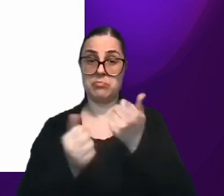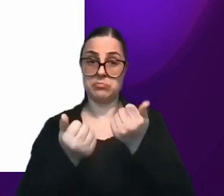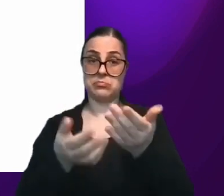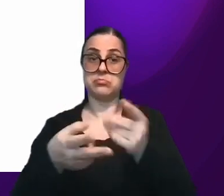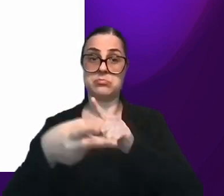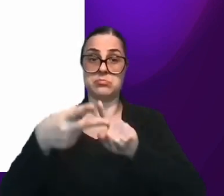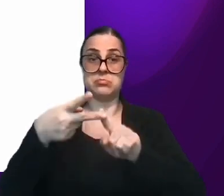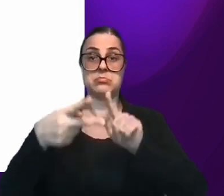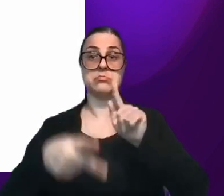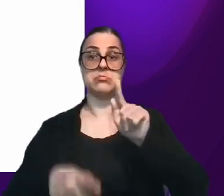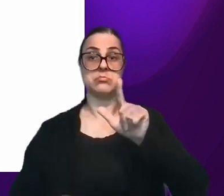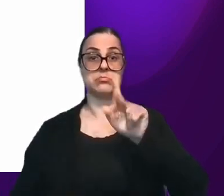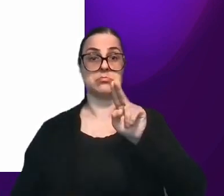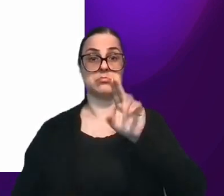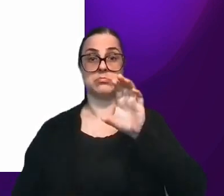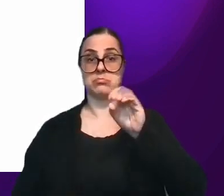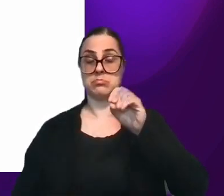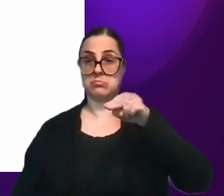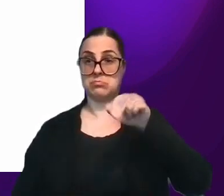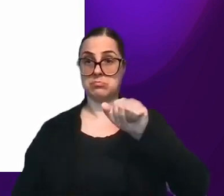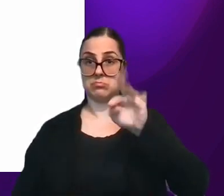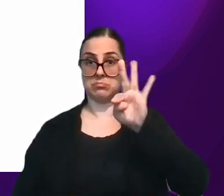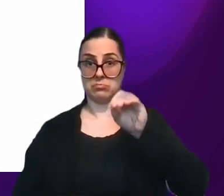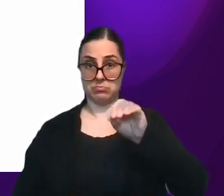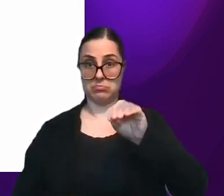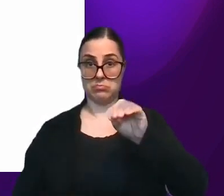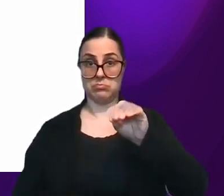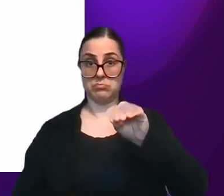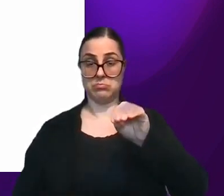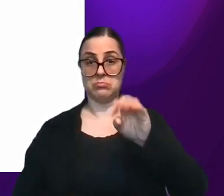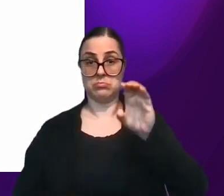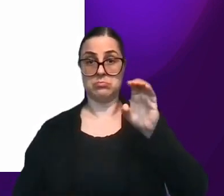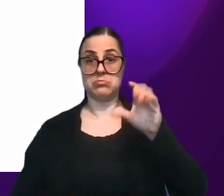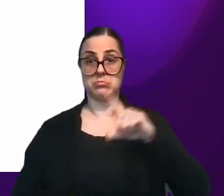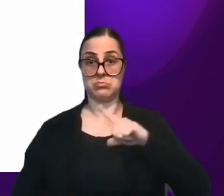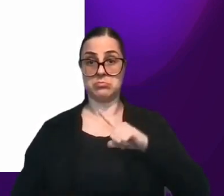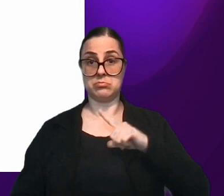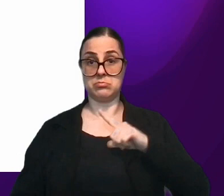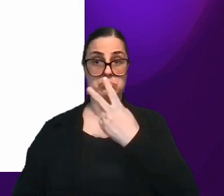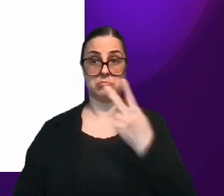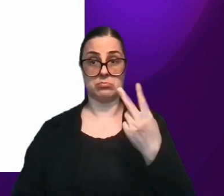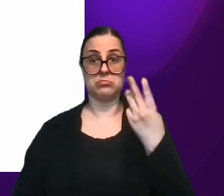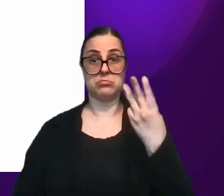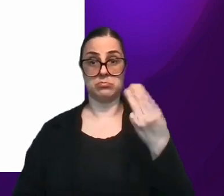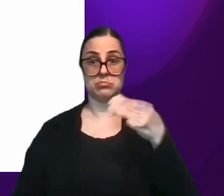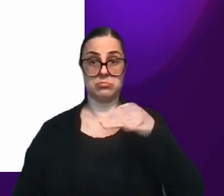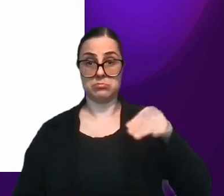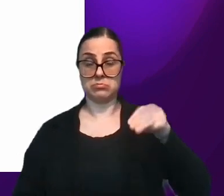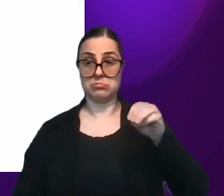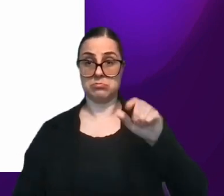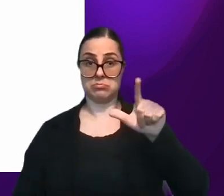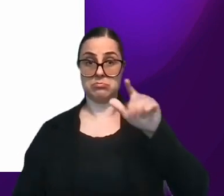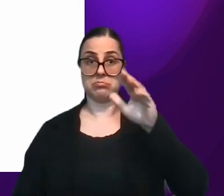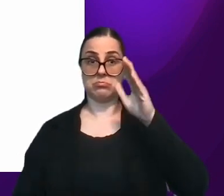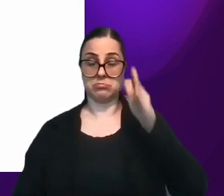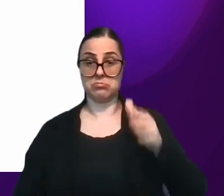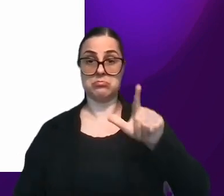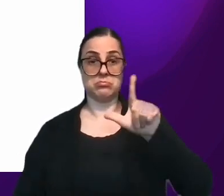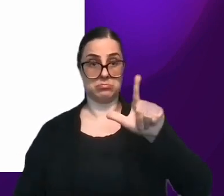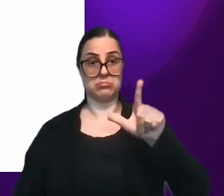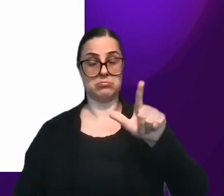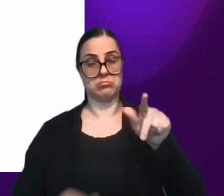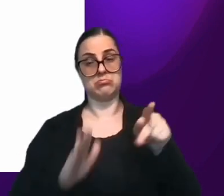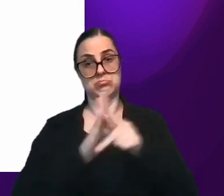os protocolos de citrato cálcio automatizados que as máquinas mais modernas têm, oferecem, você minimiza muito o